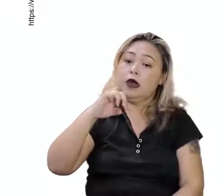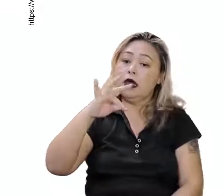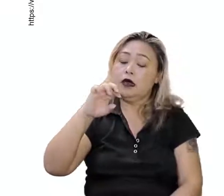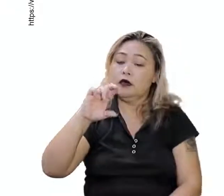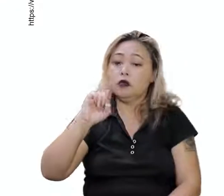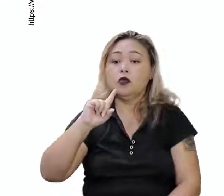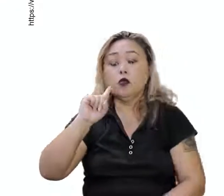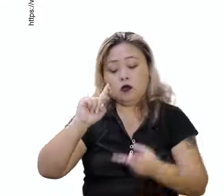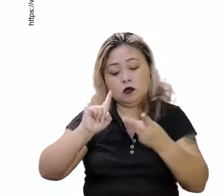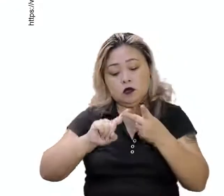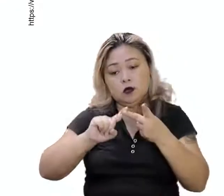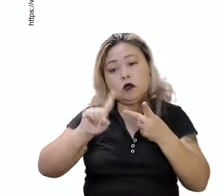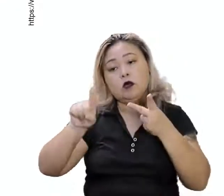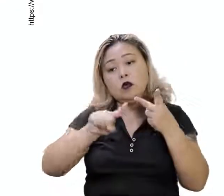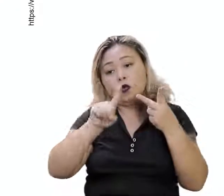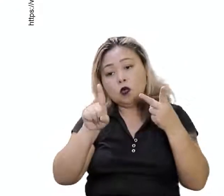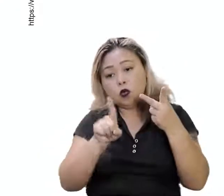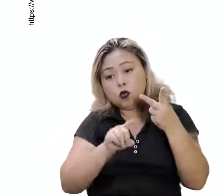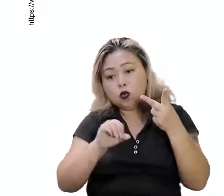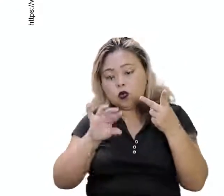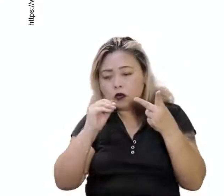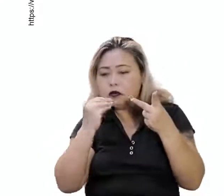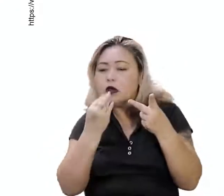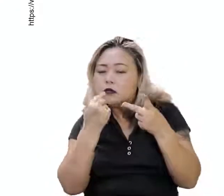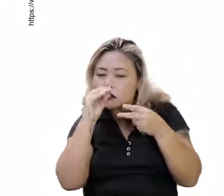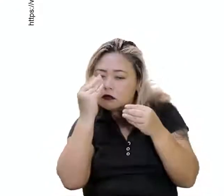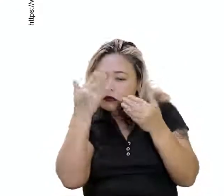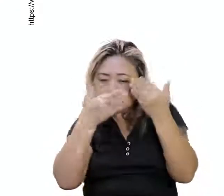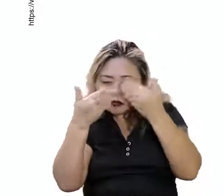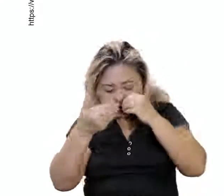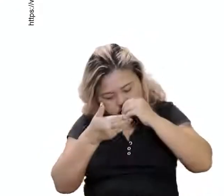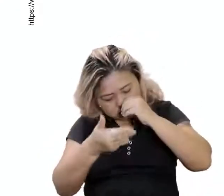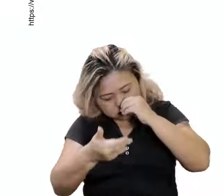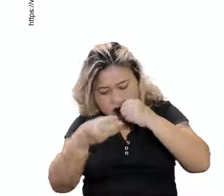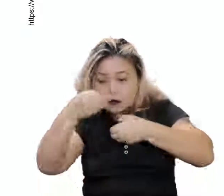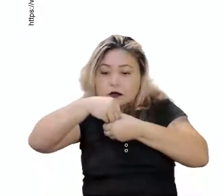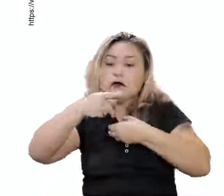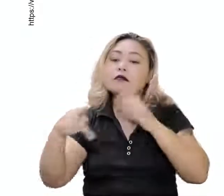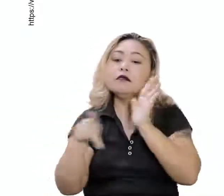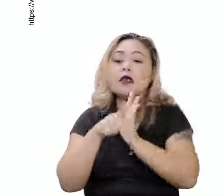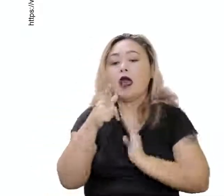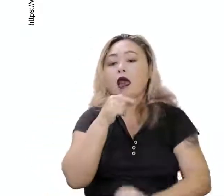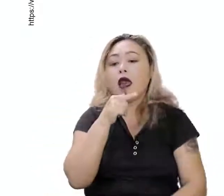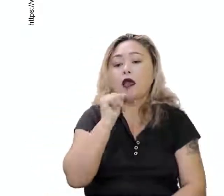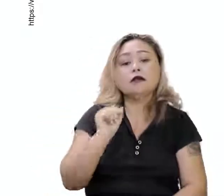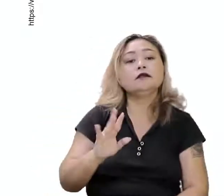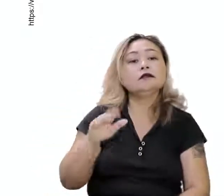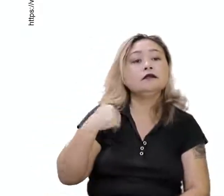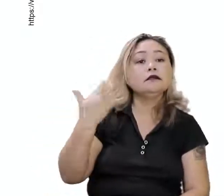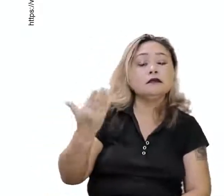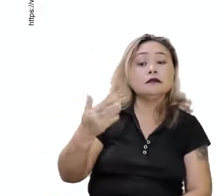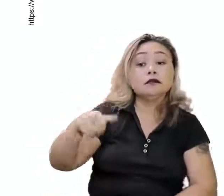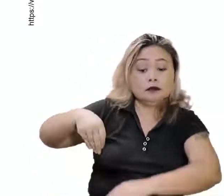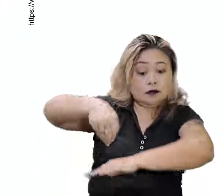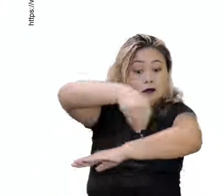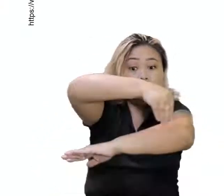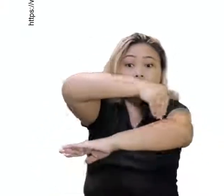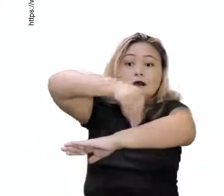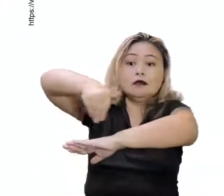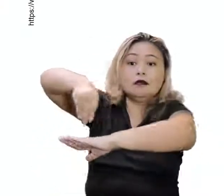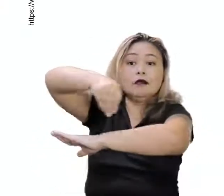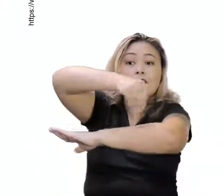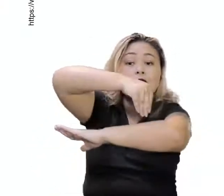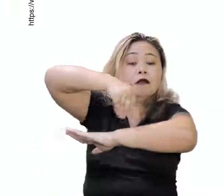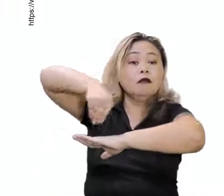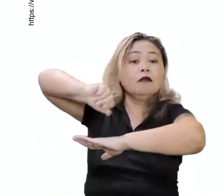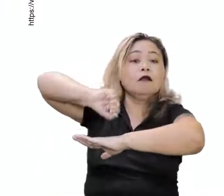de alimento para os zooplâncton. São animais microscópicos, né? Dentro do ambiente aquático. No ambiente terrestre, a gente vai